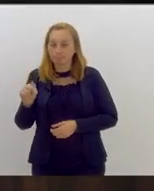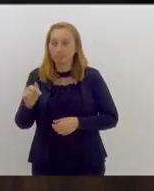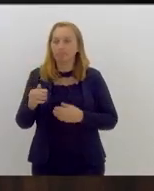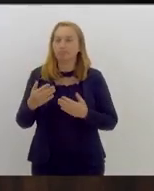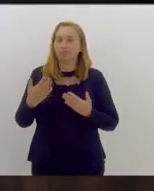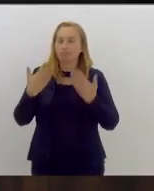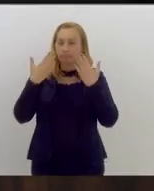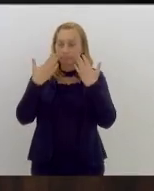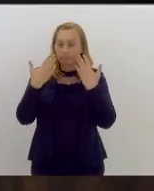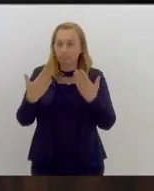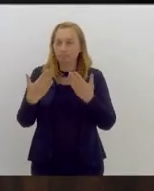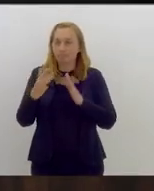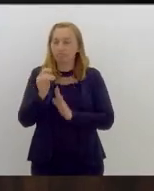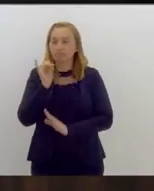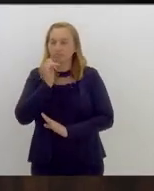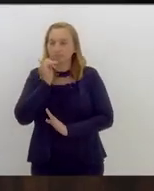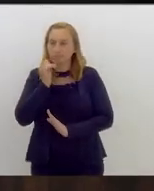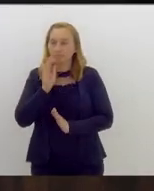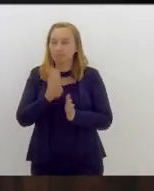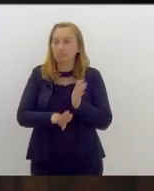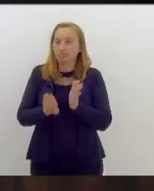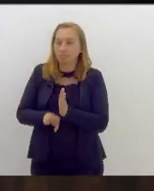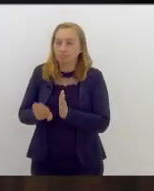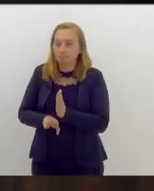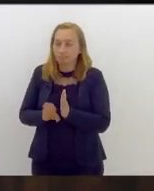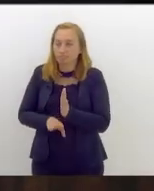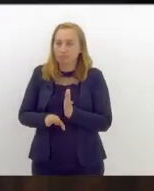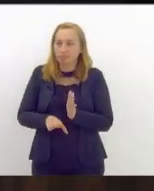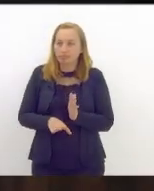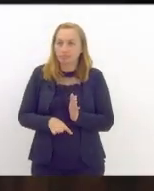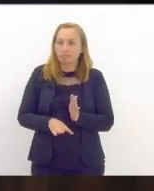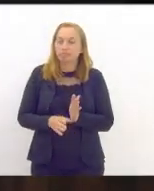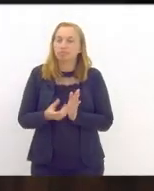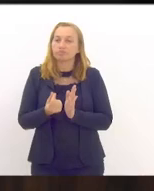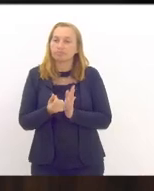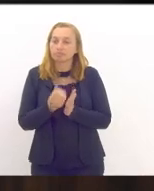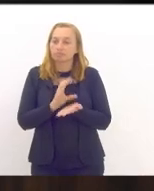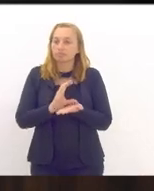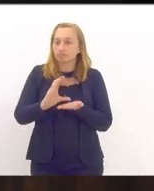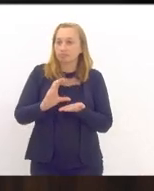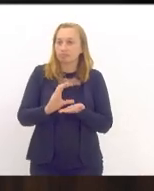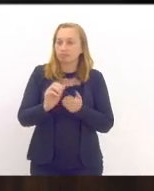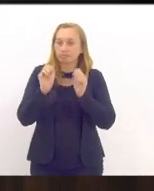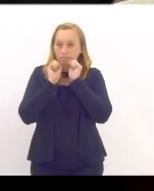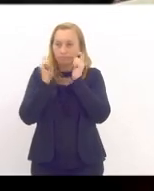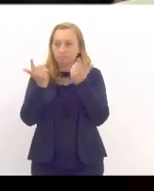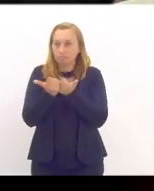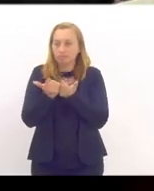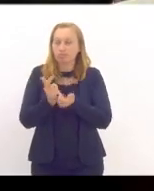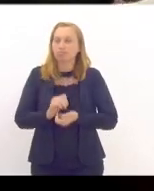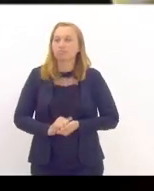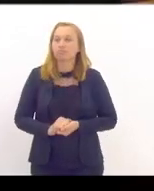apresentarem relatórios com a devida comprovação dos gastos realizados um recurso do fundo especial da Assembleia